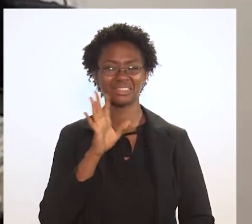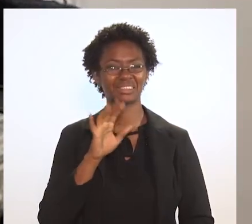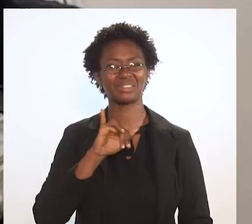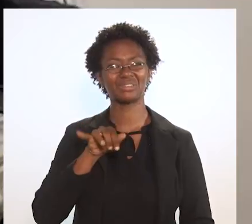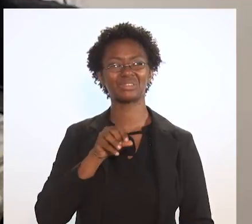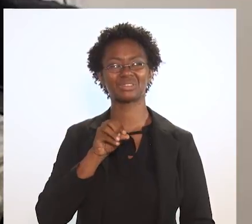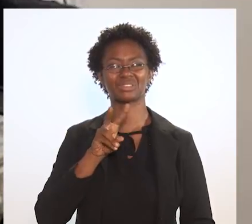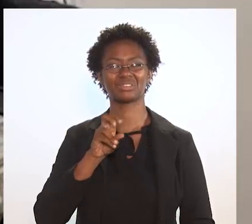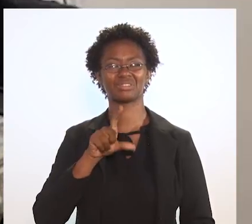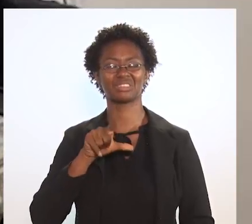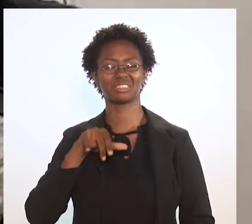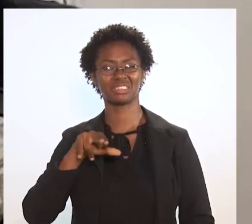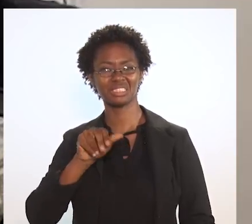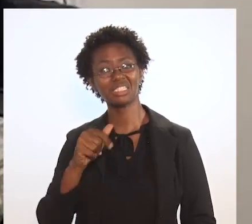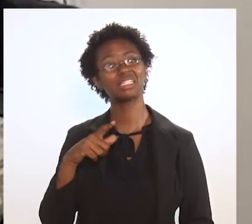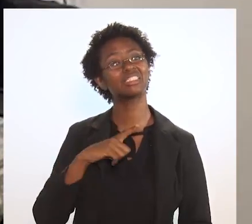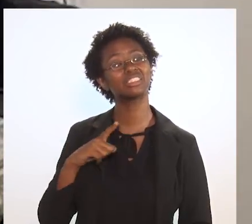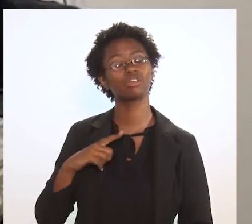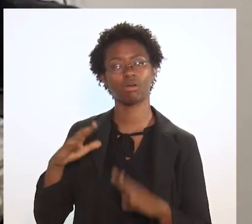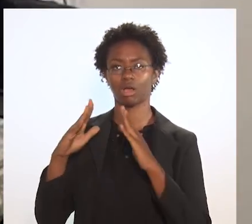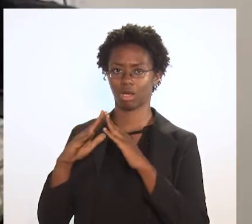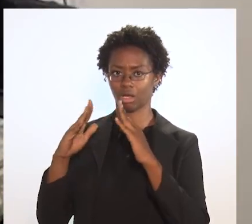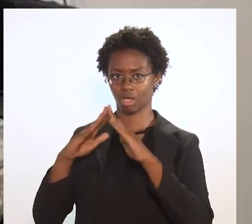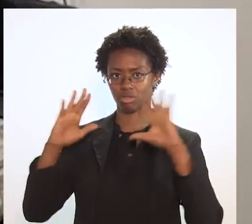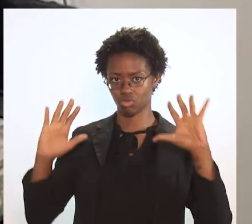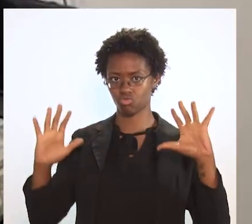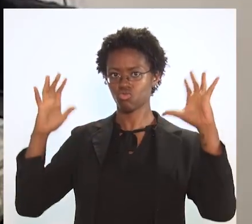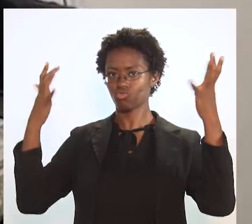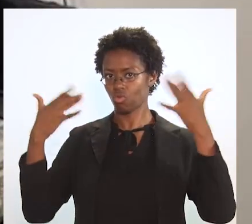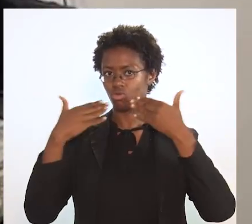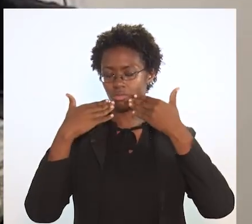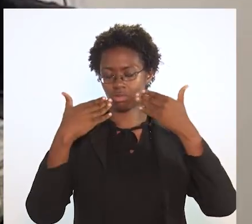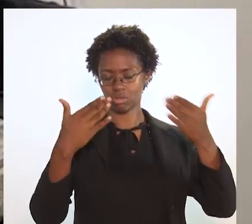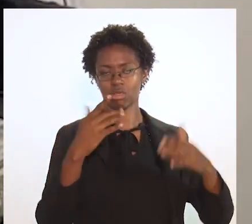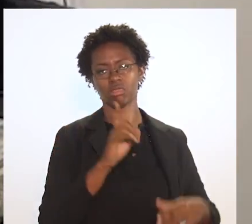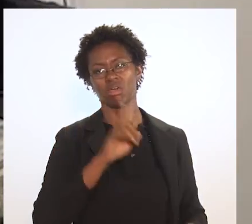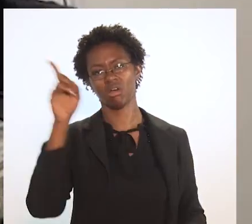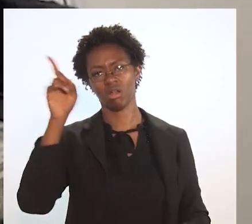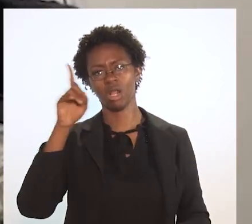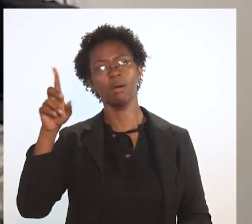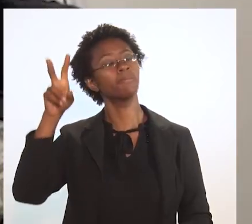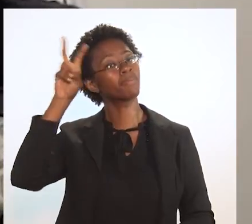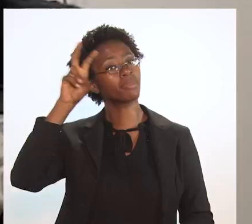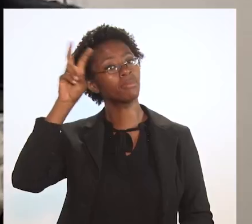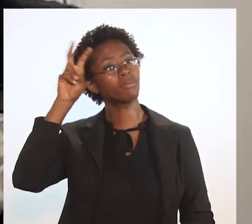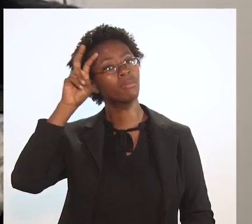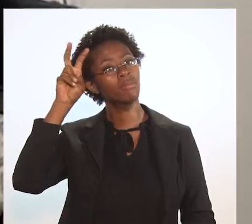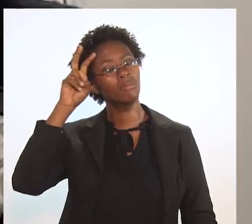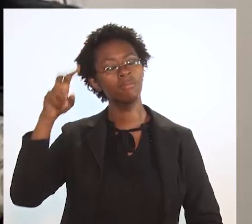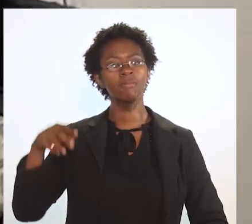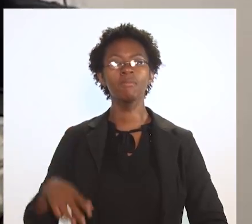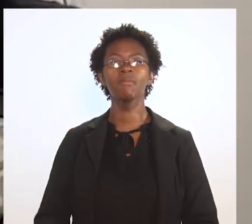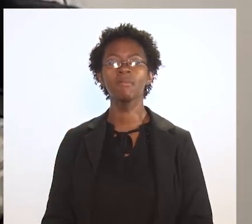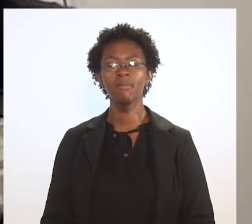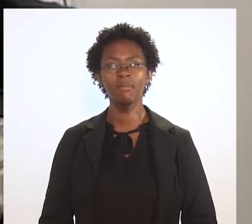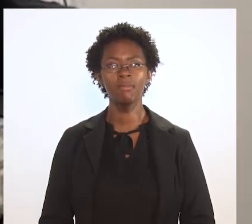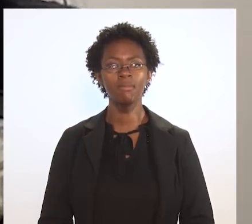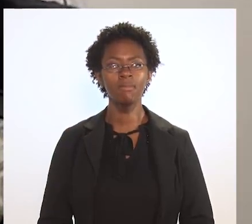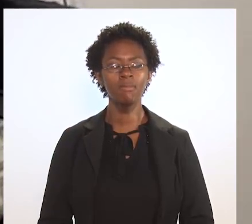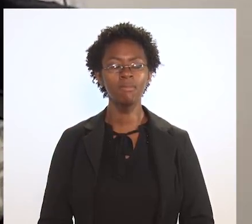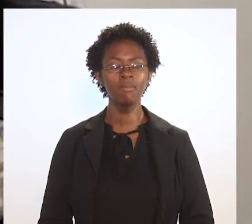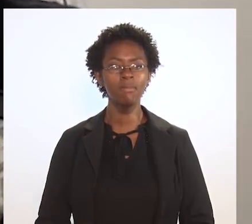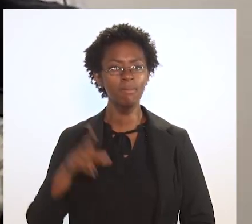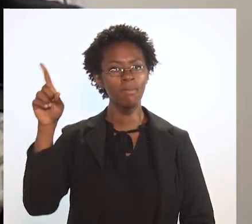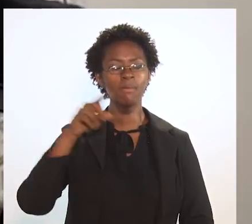Jovelina. Na época do... Existia uma casa de show ali, Helênico, às quintas-feiras, ali na